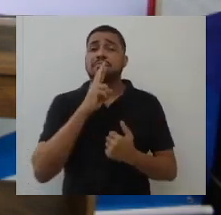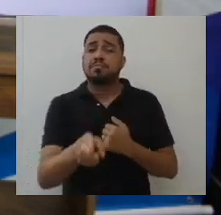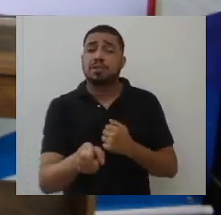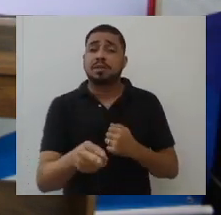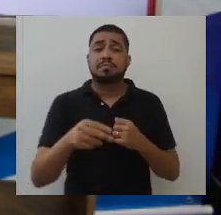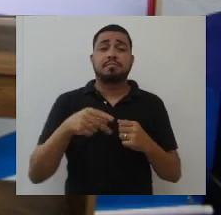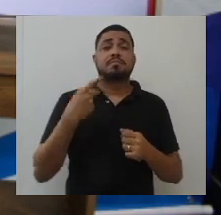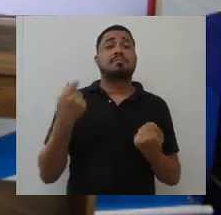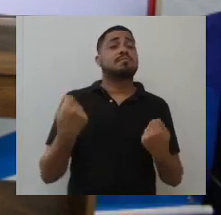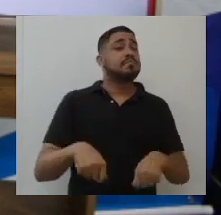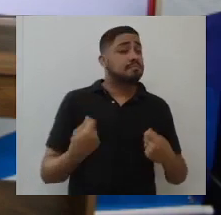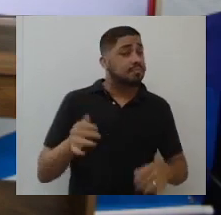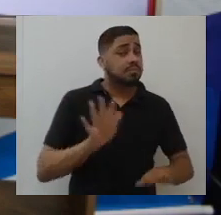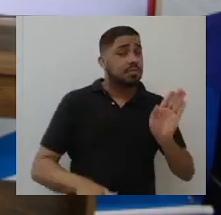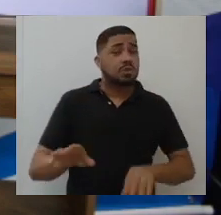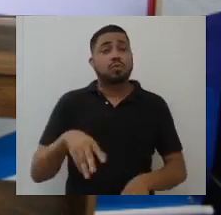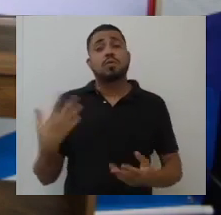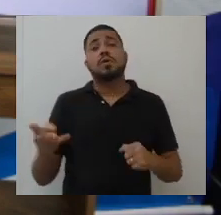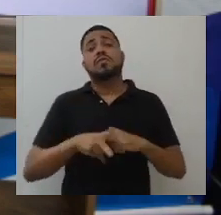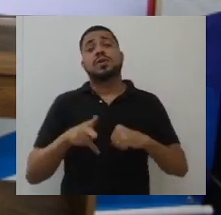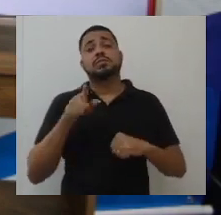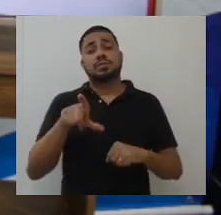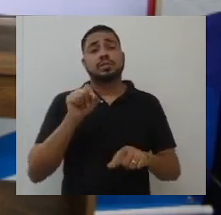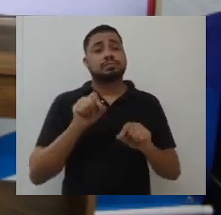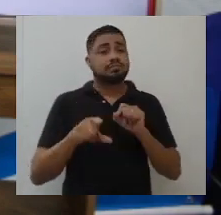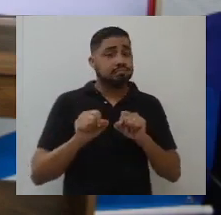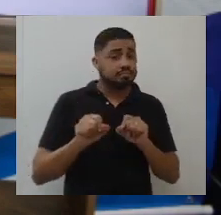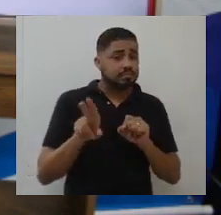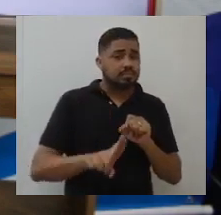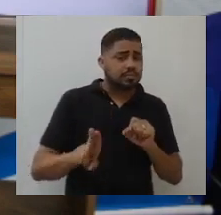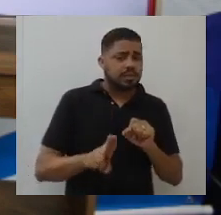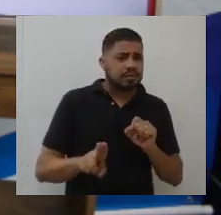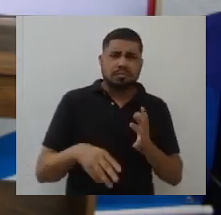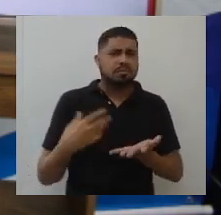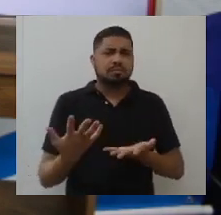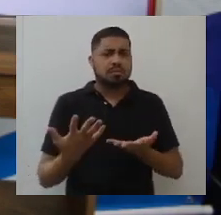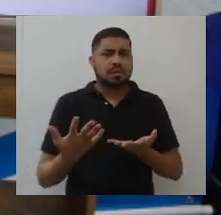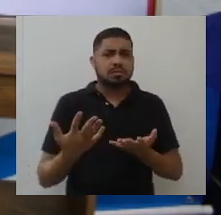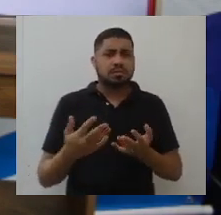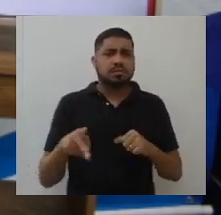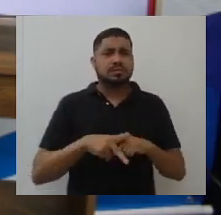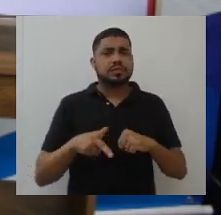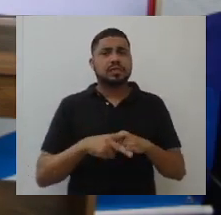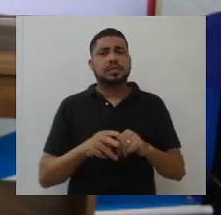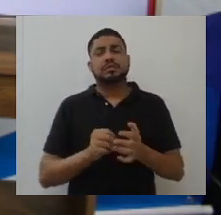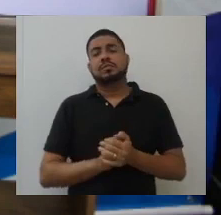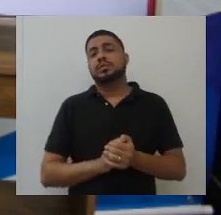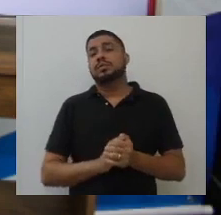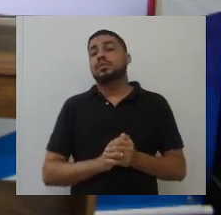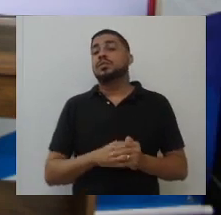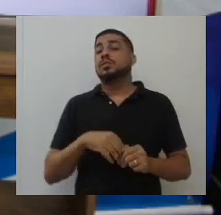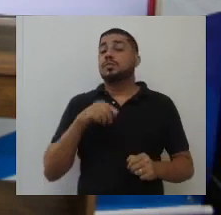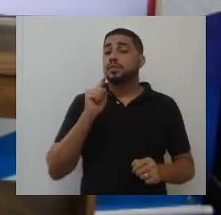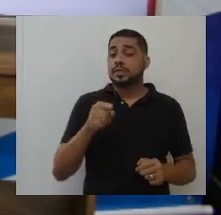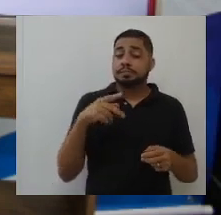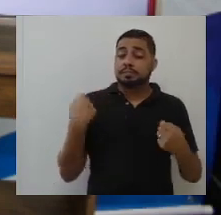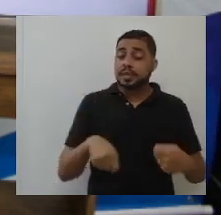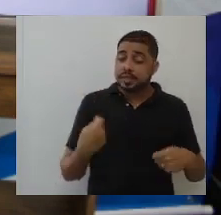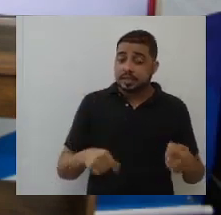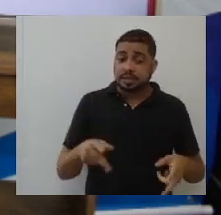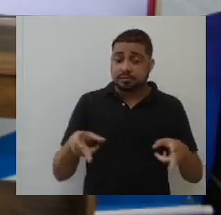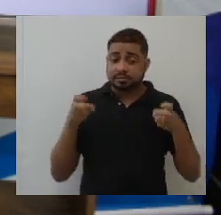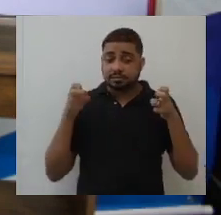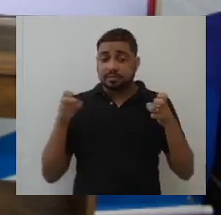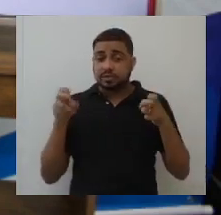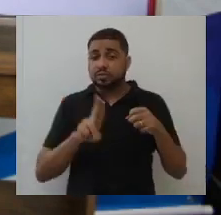ter muito cuidado em qual verbo auxiliar você vai utilizar. Como assim, qual verbo auxiliar você vai utilizar, Rafael? Você tem que observar o verbo auxiliar que foi